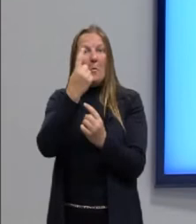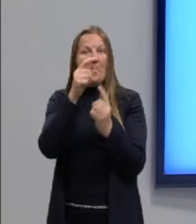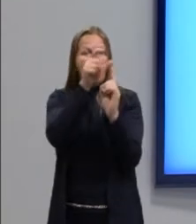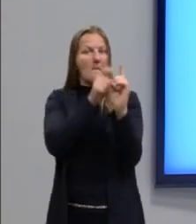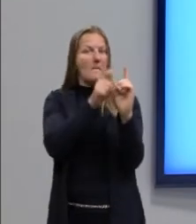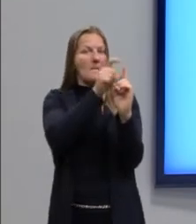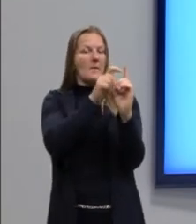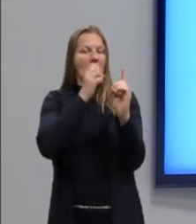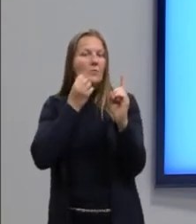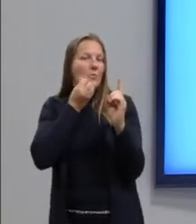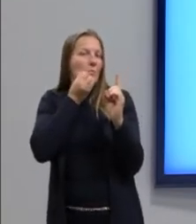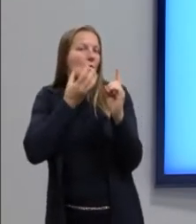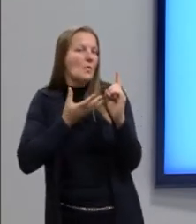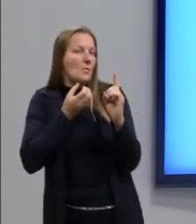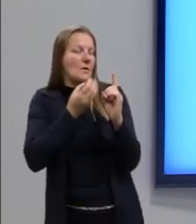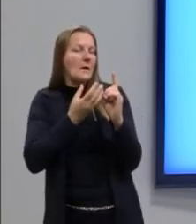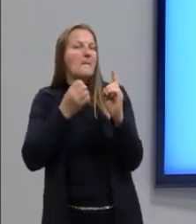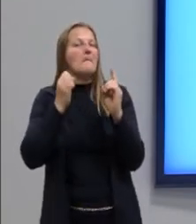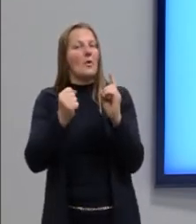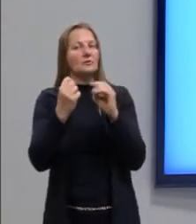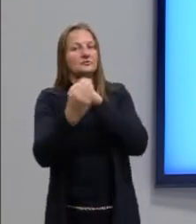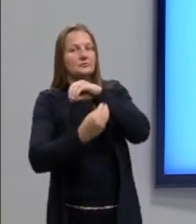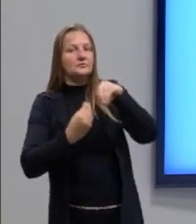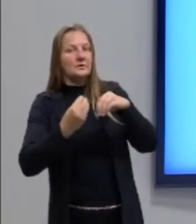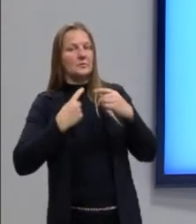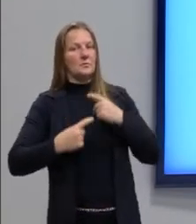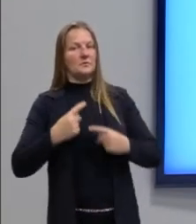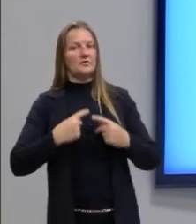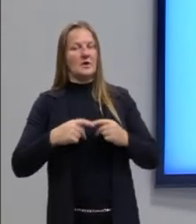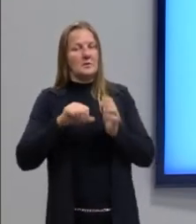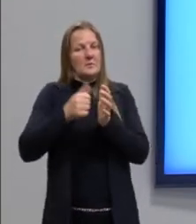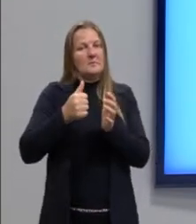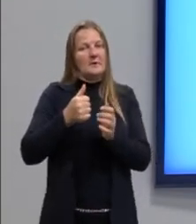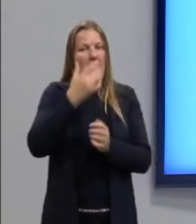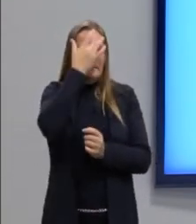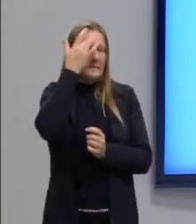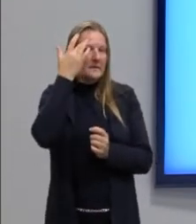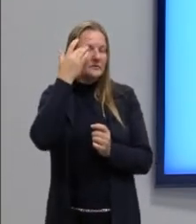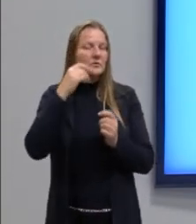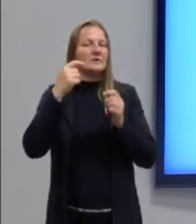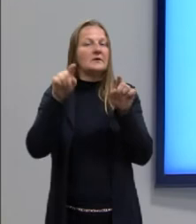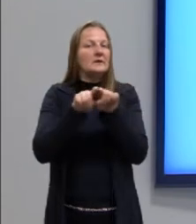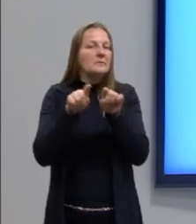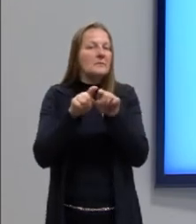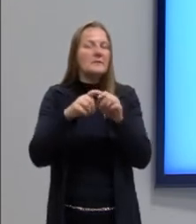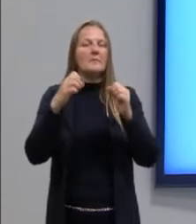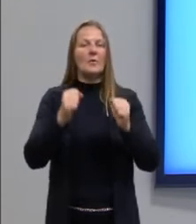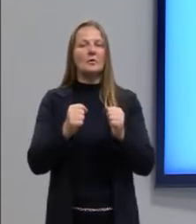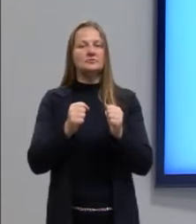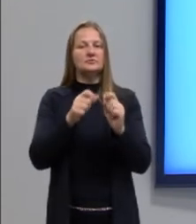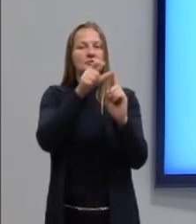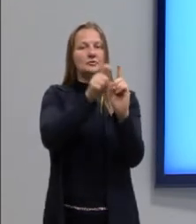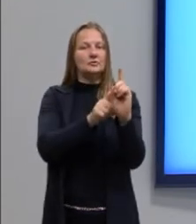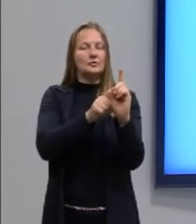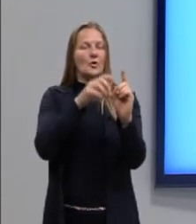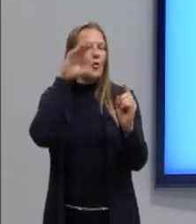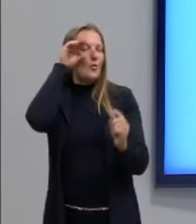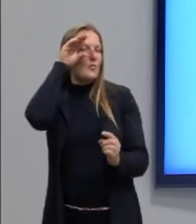que pode ser personagem em primeira pessoa pode ser narrador